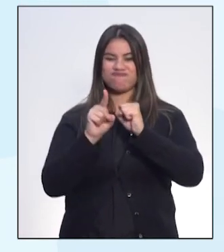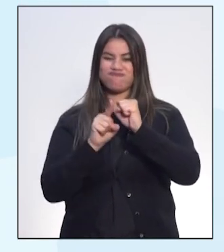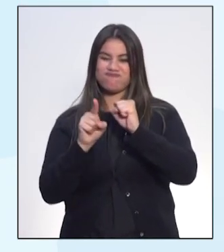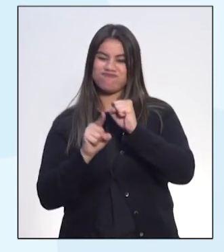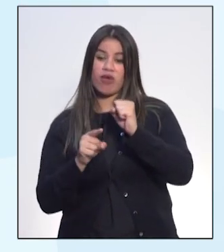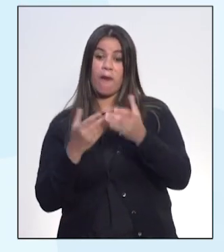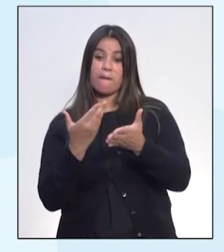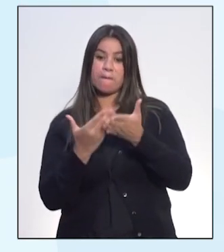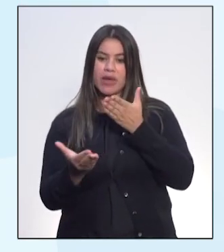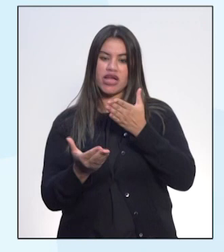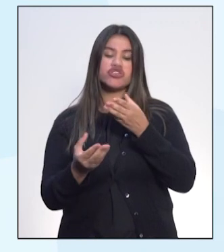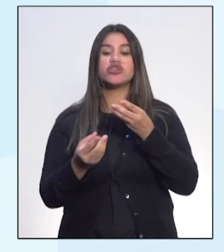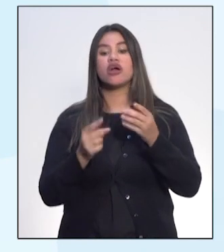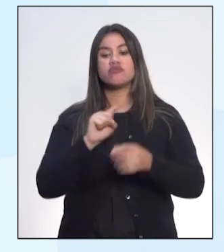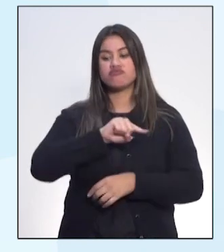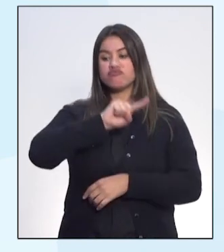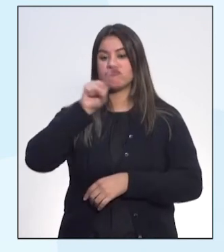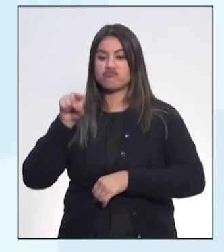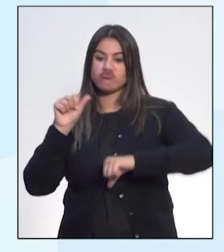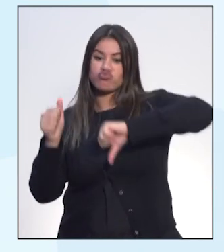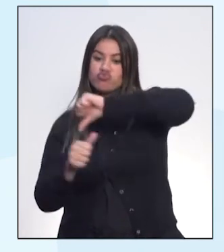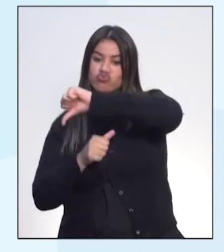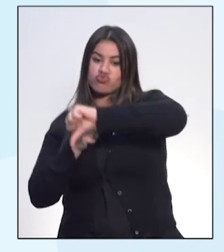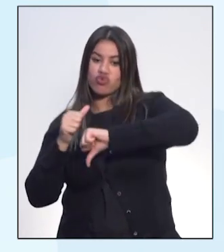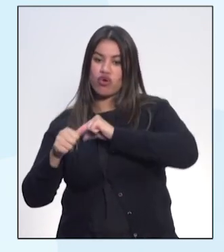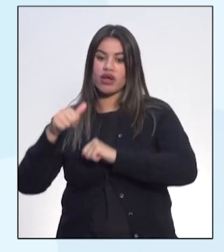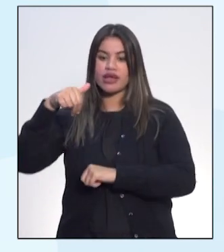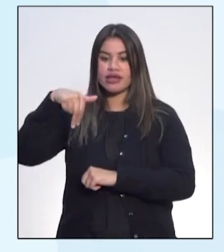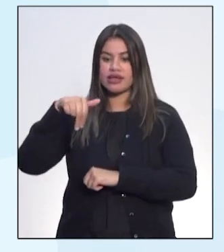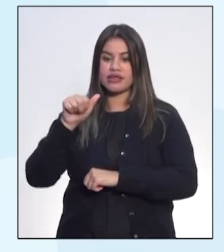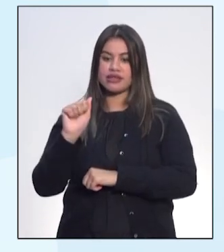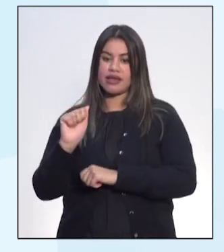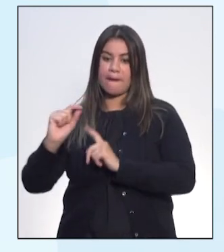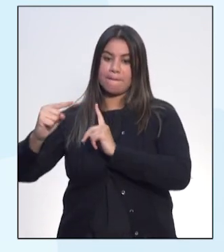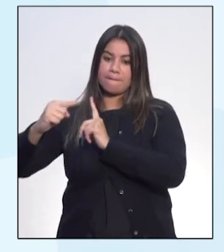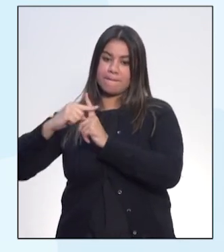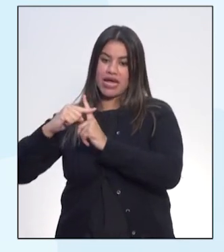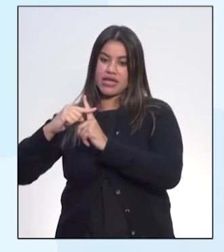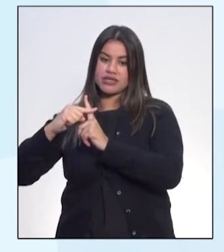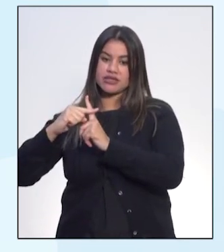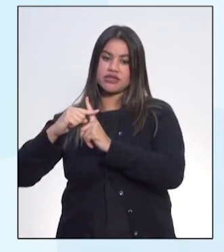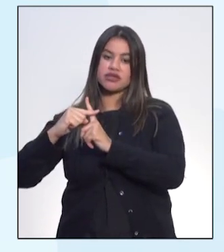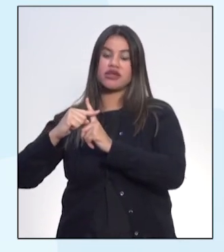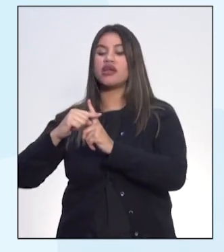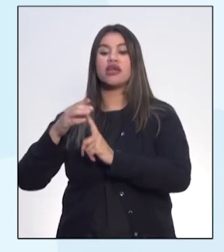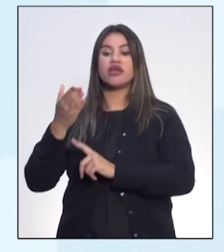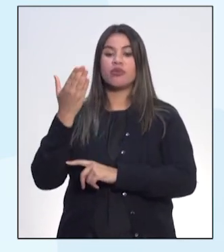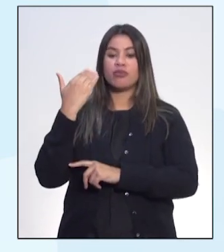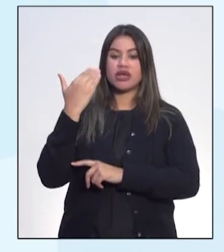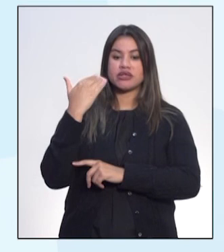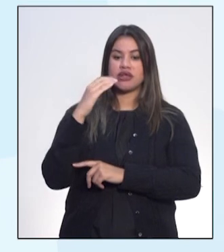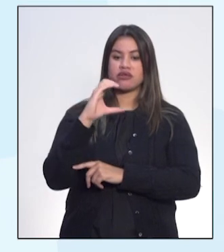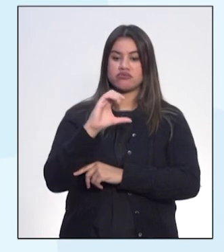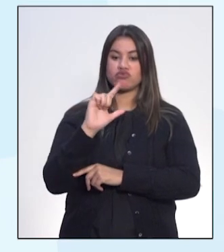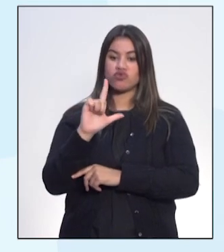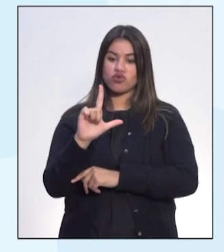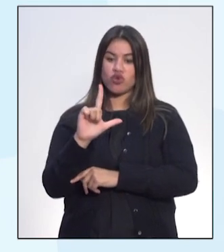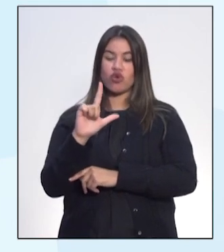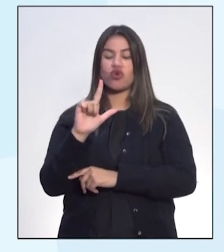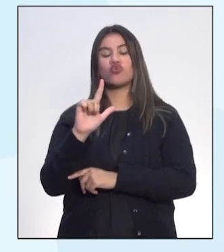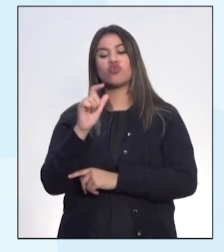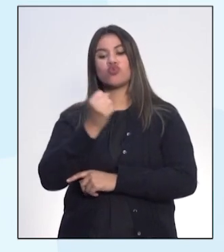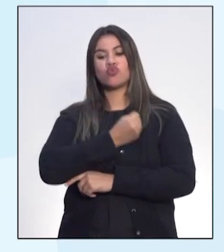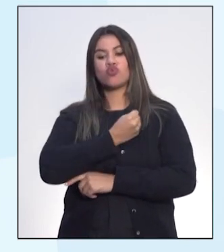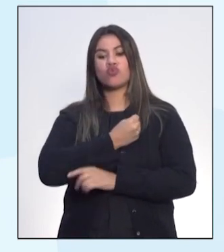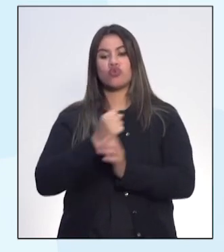Na+, então, na sua última camada, ele perdeu aquele elétron, e o cloro, que até então tinha 7 elétrons, ele